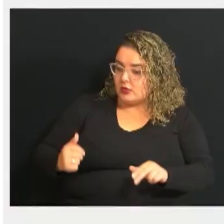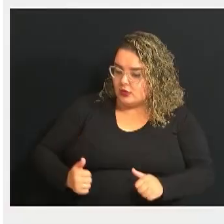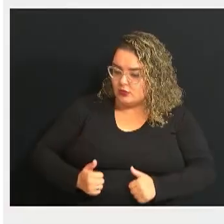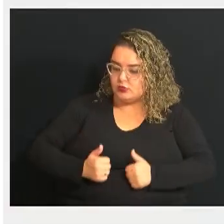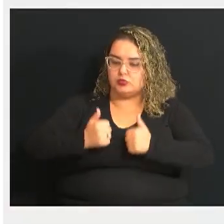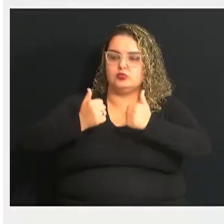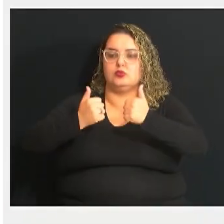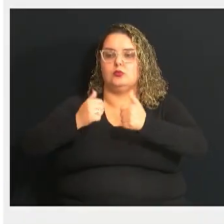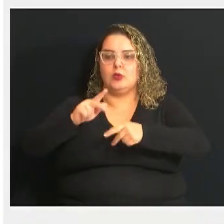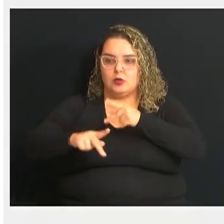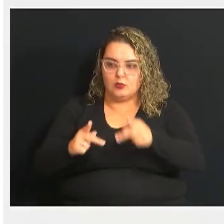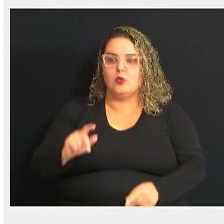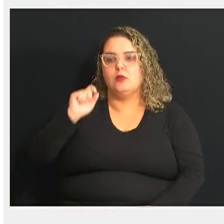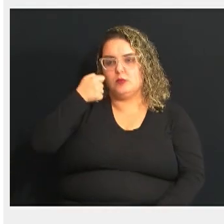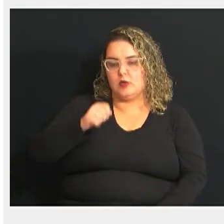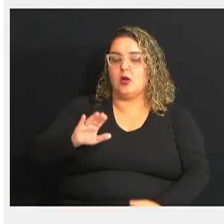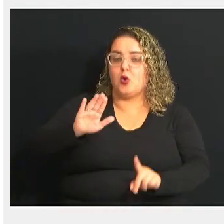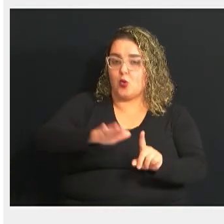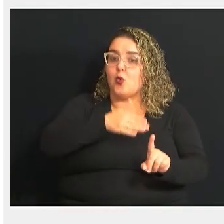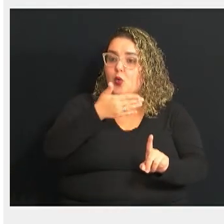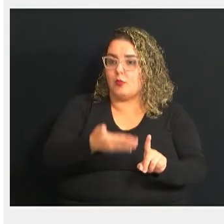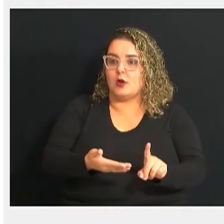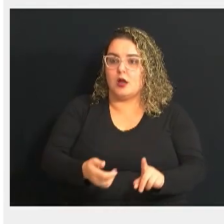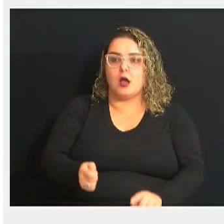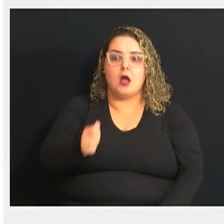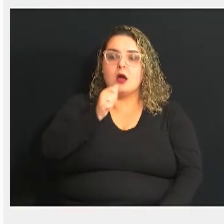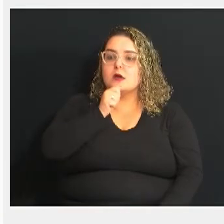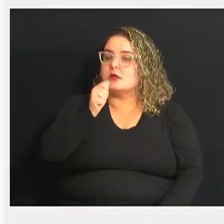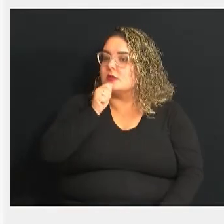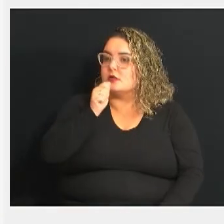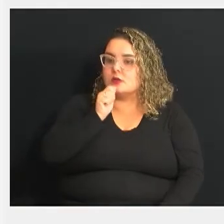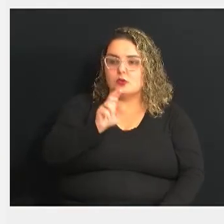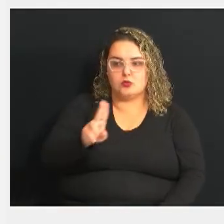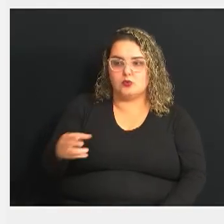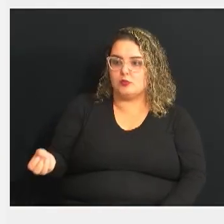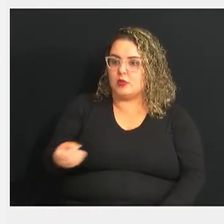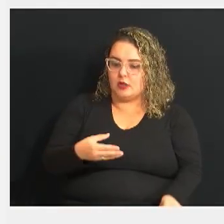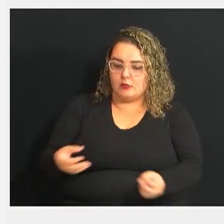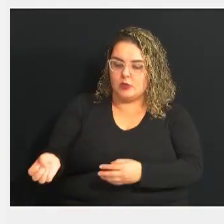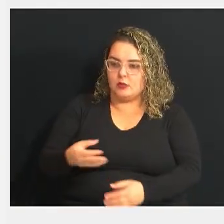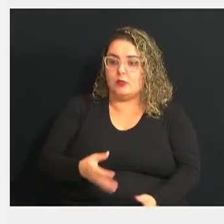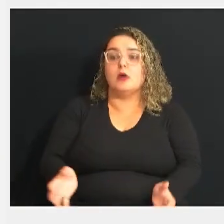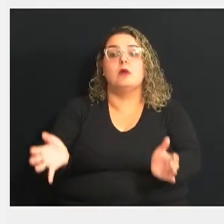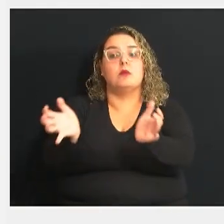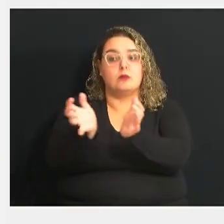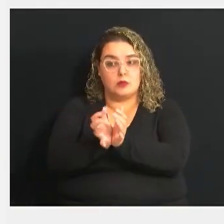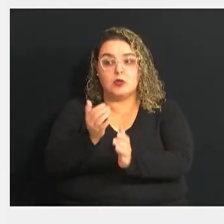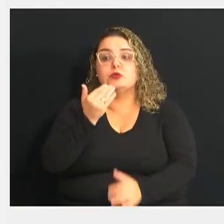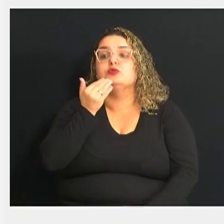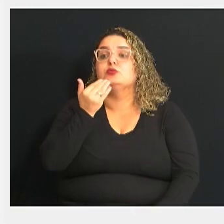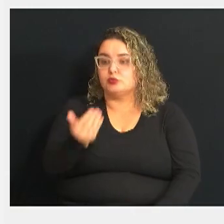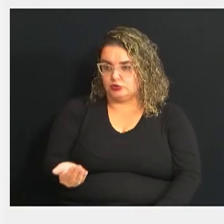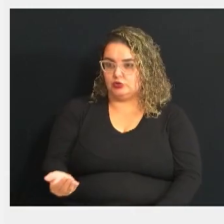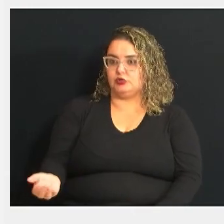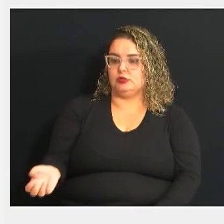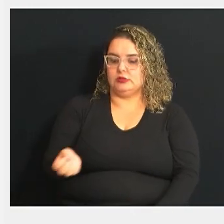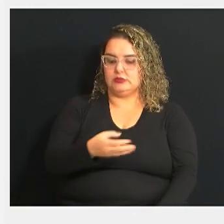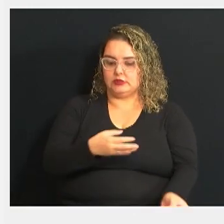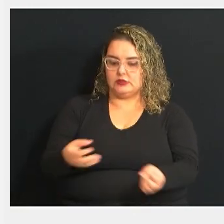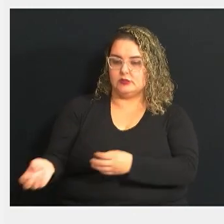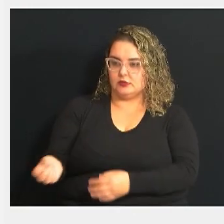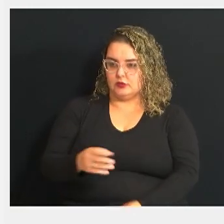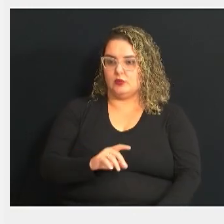escravos, a morte dele, o velório dele foi um acontecimento assim, em São Paulo. A lei original que denominou a rua